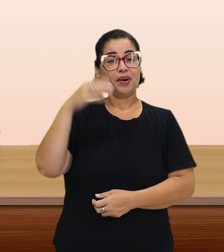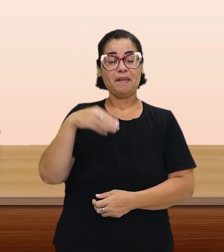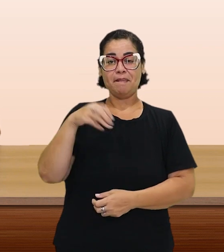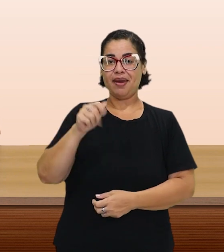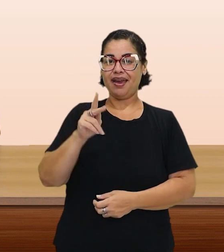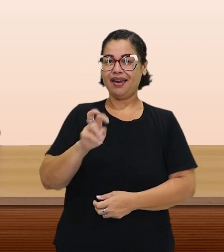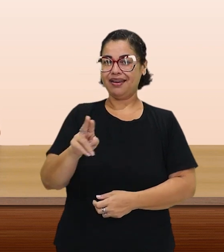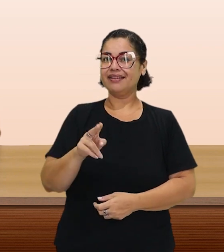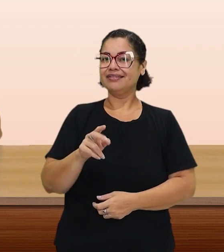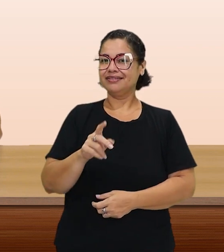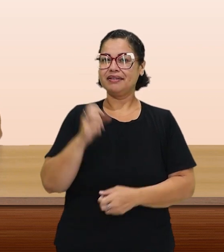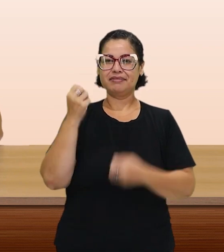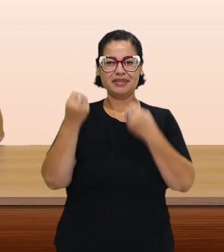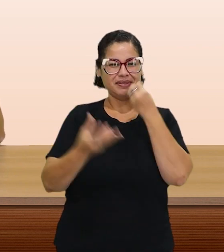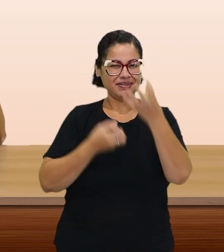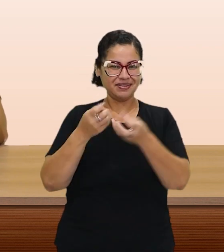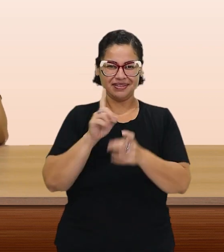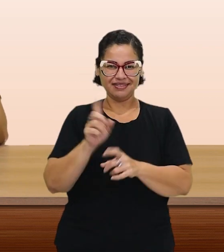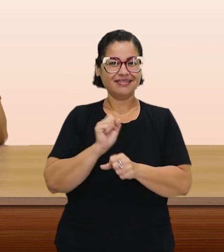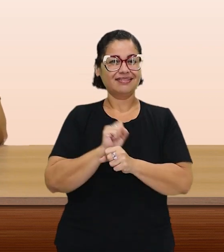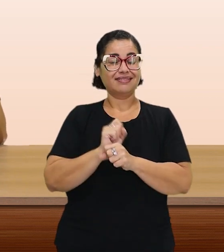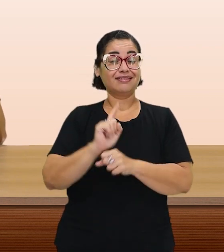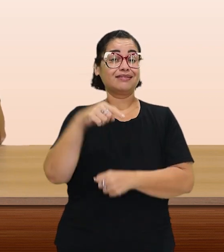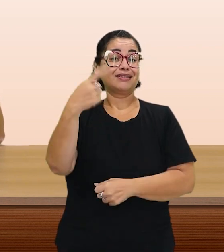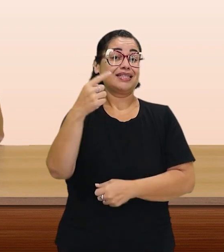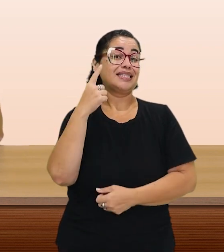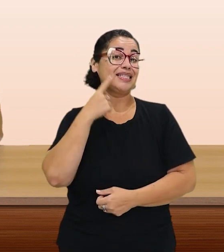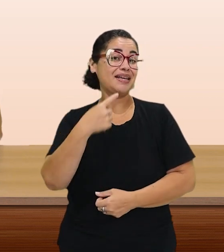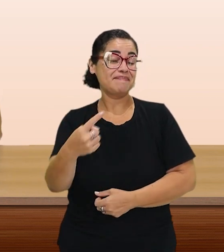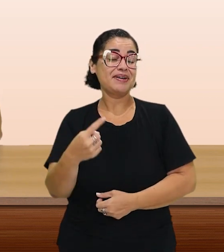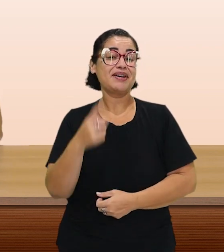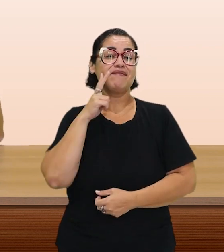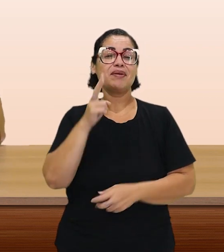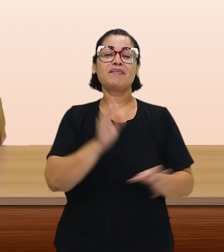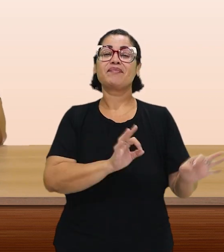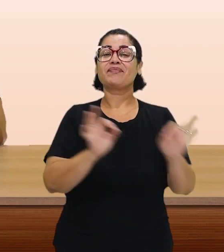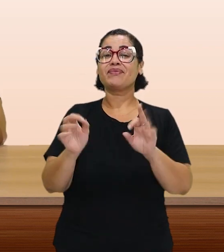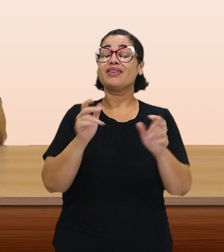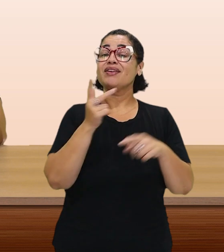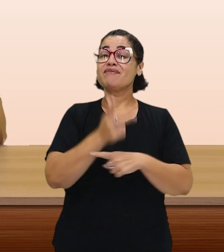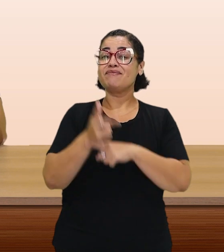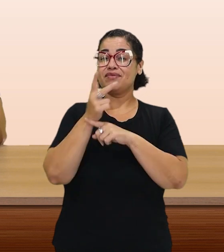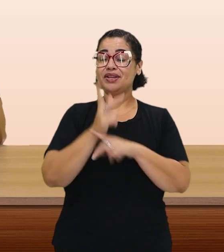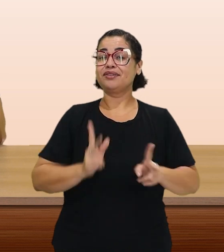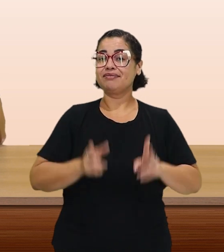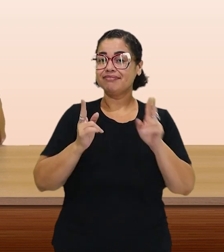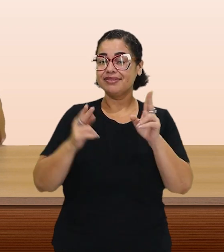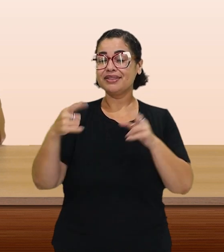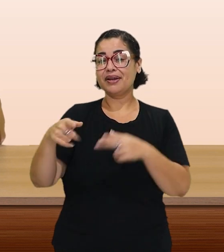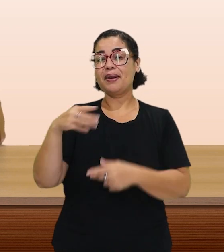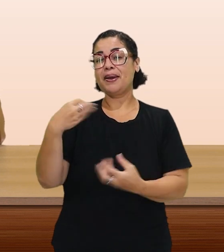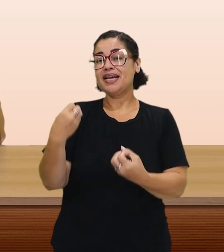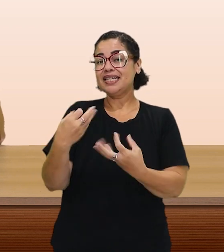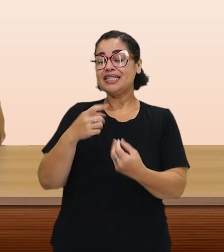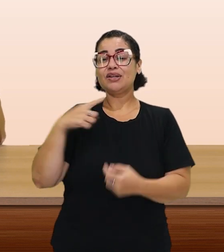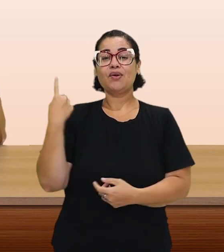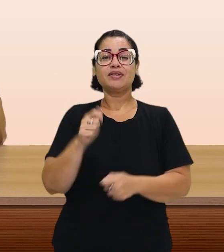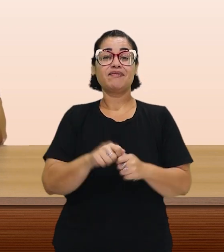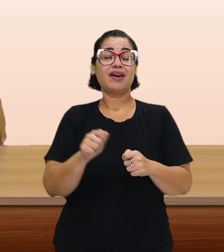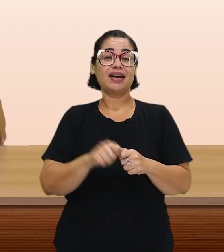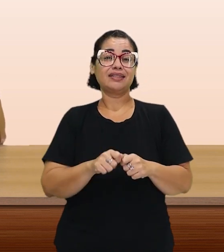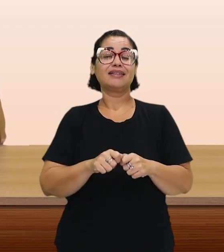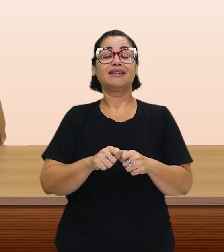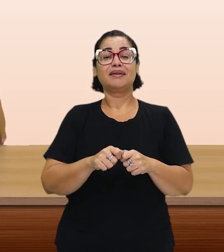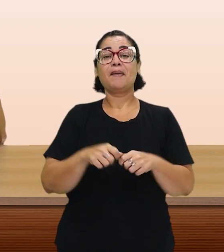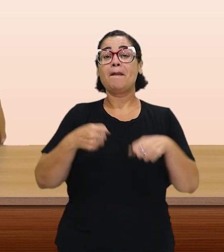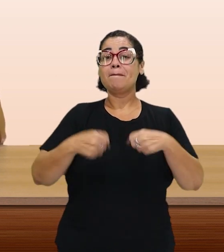dar muitos spoilers, né, Lívia? Na próxima semana veremos um vídeo do programa Conexão Maker que nos ensina a construir uma mini